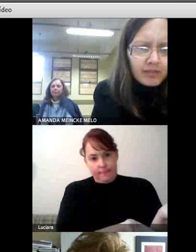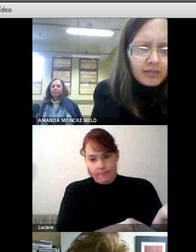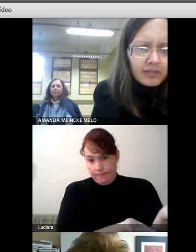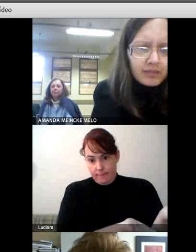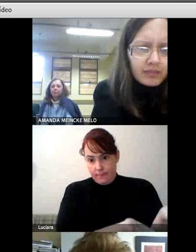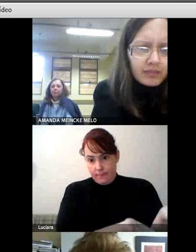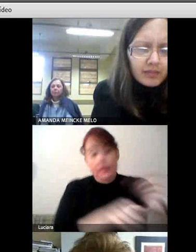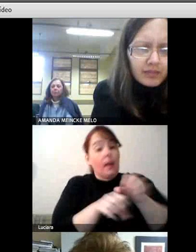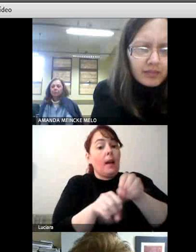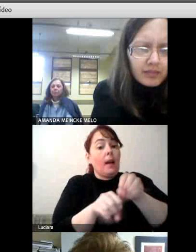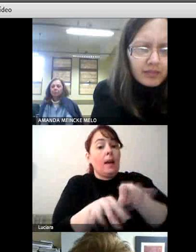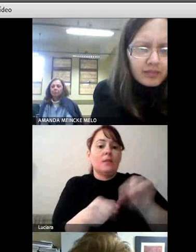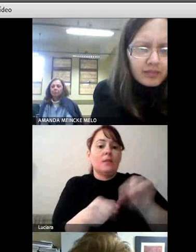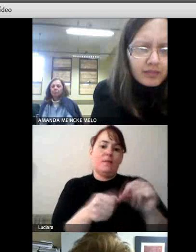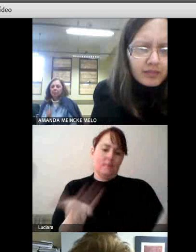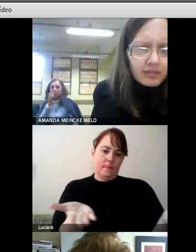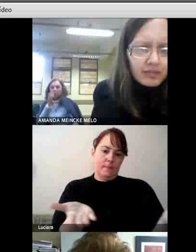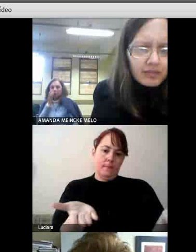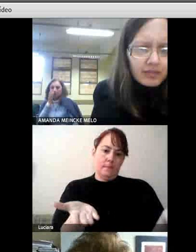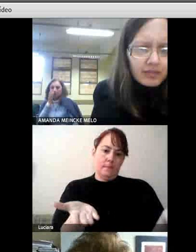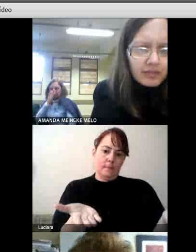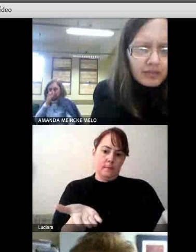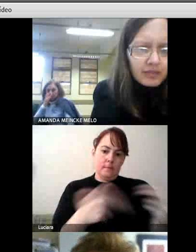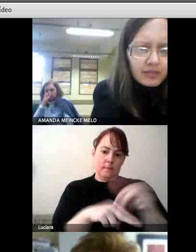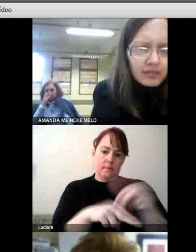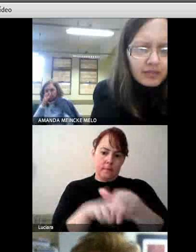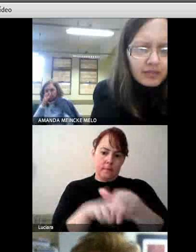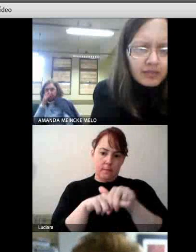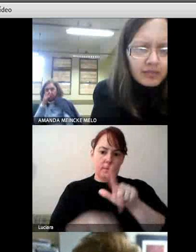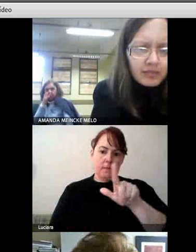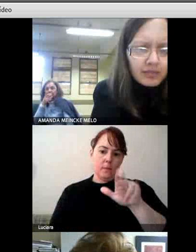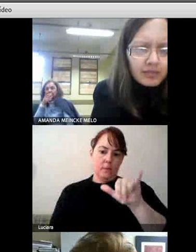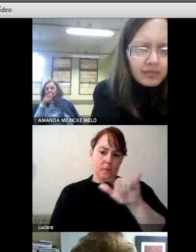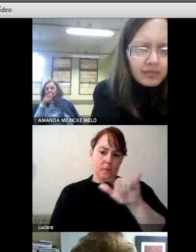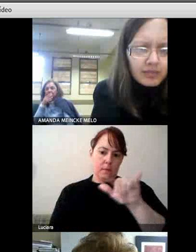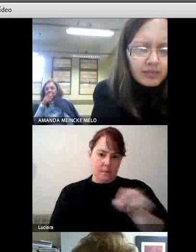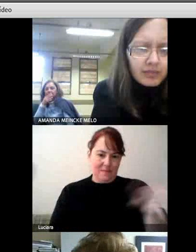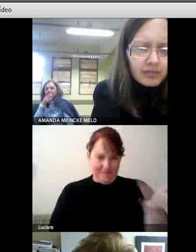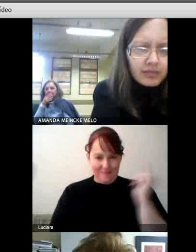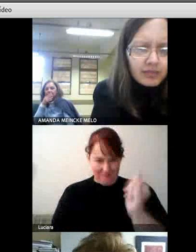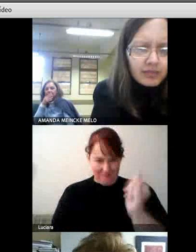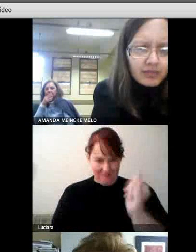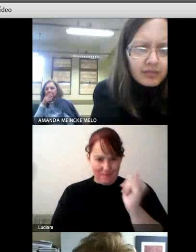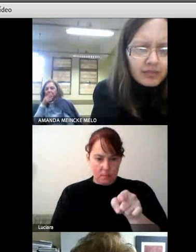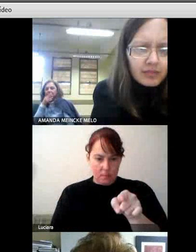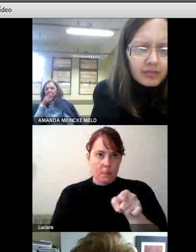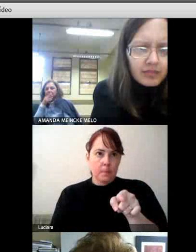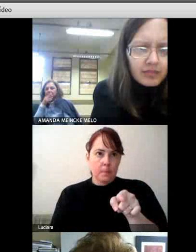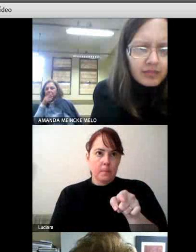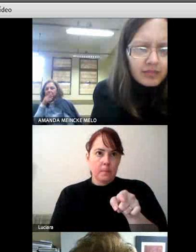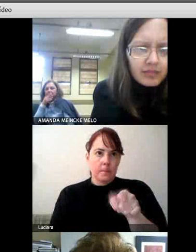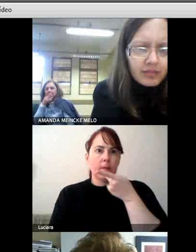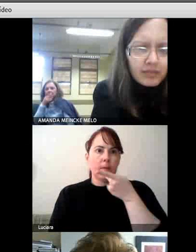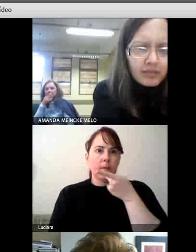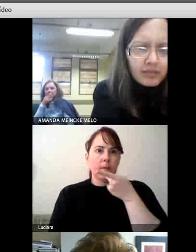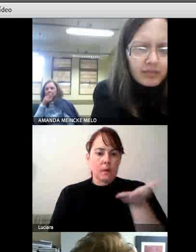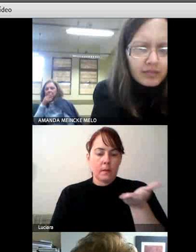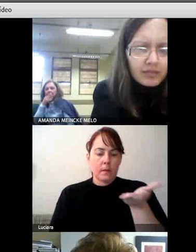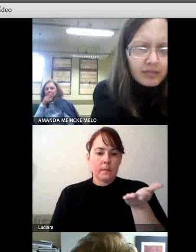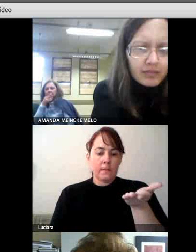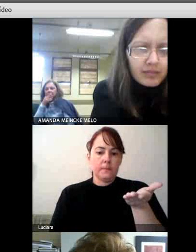Mas é claro que nós temos. Agora, nós estamos com uma série de estratégias criando, inclusive, o